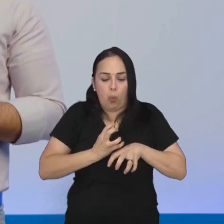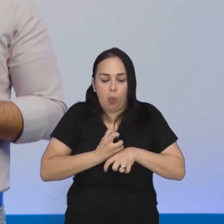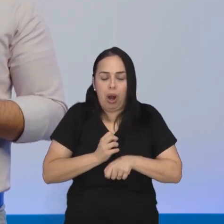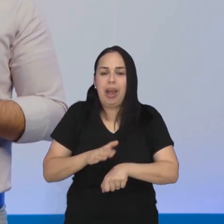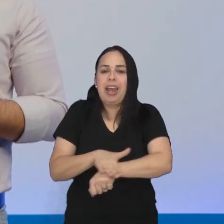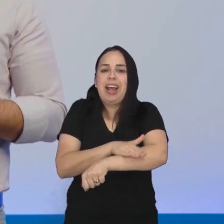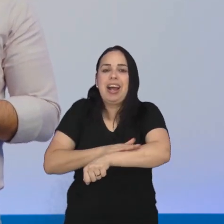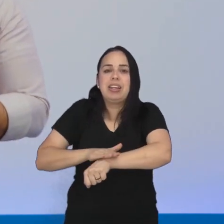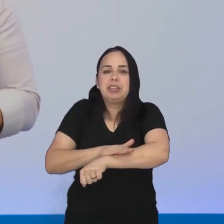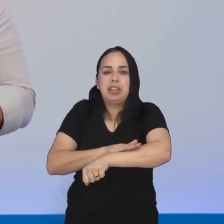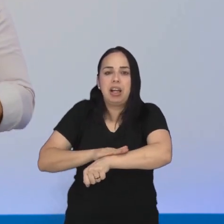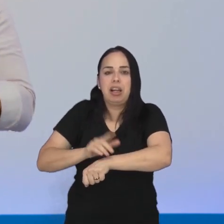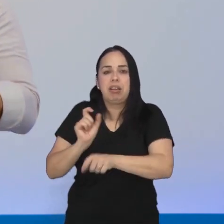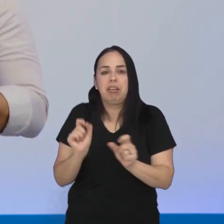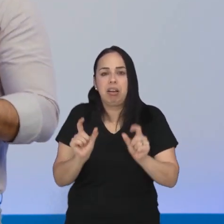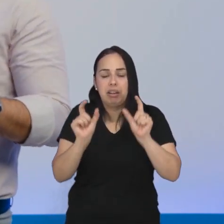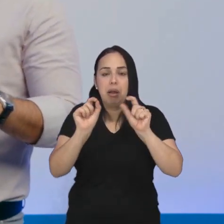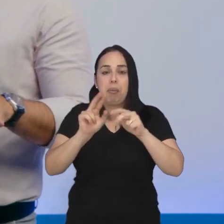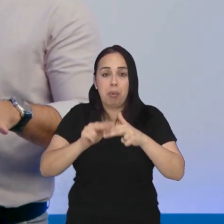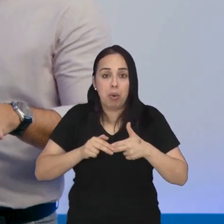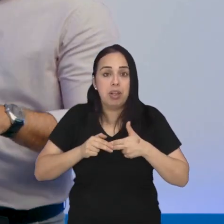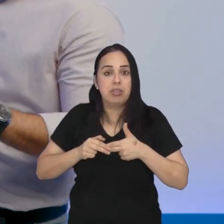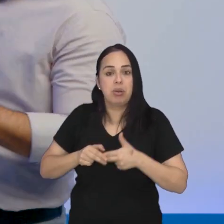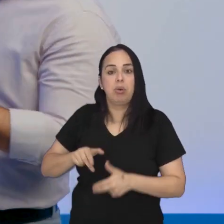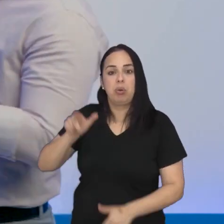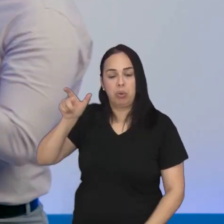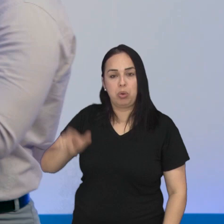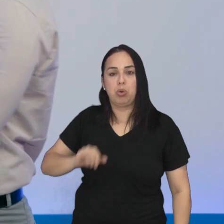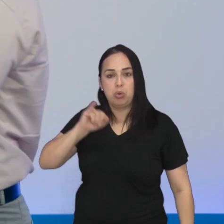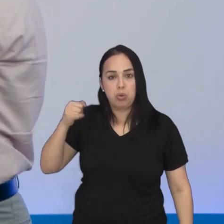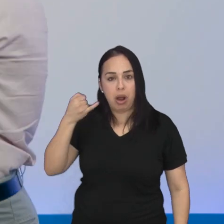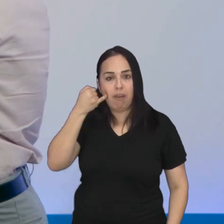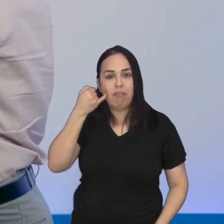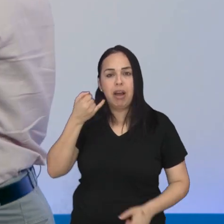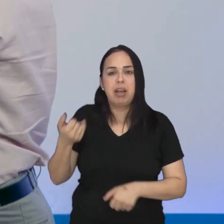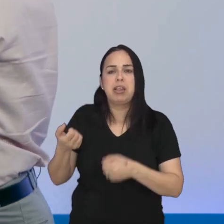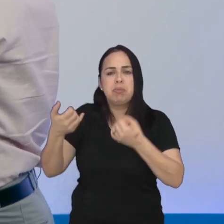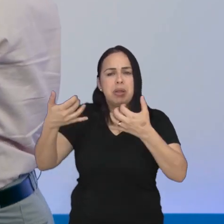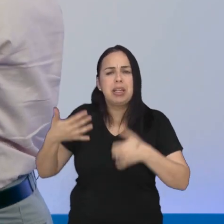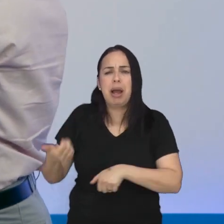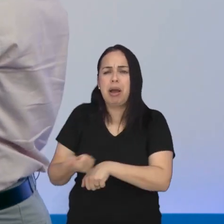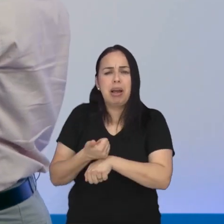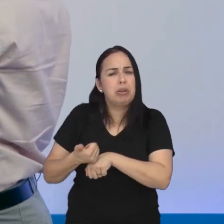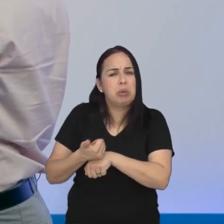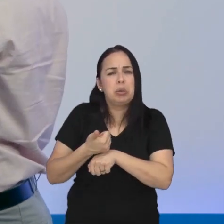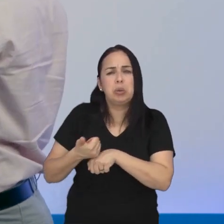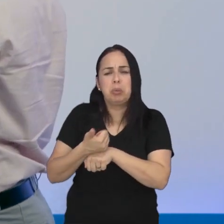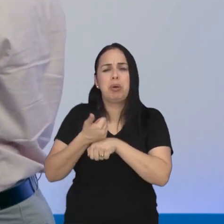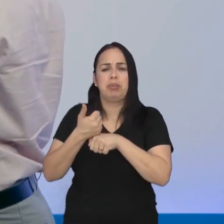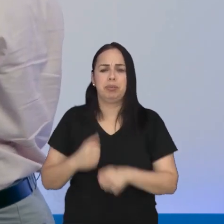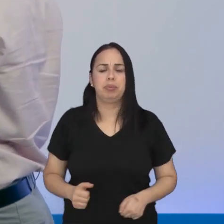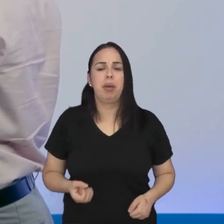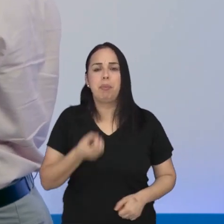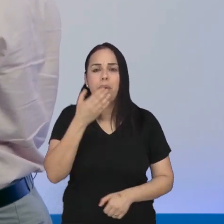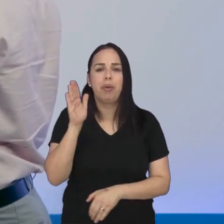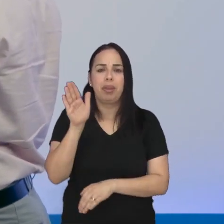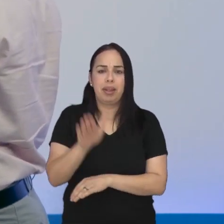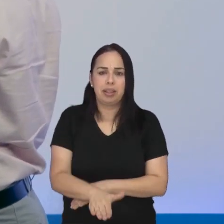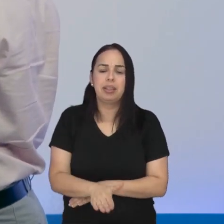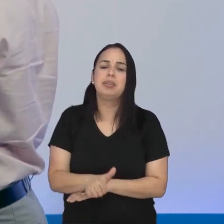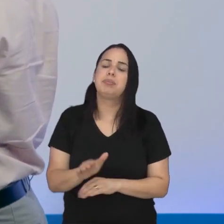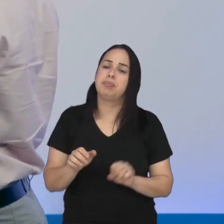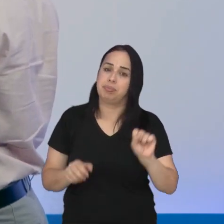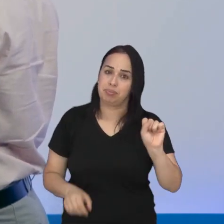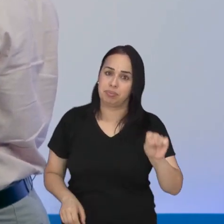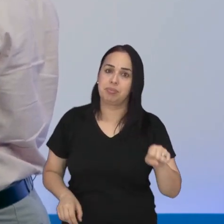pele. Isso ninguém quer. Por isso eu vou chamar agora o repórter João Delfino, que está como especialista, não é isso, João, para ajudar a gente? Boa tarde para você. Oi, pessoal,